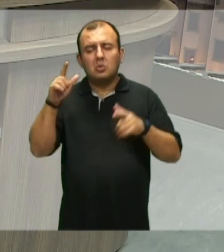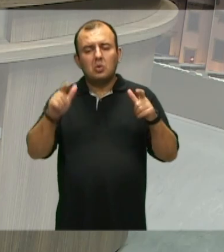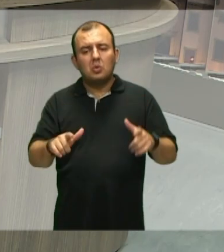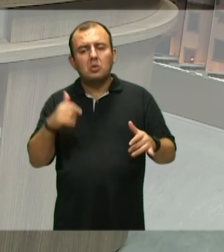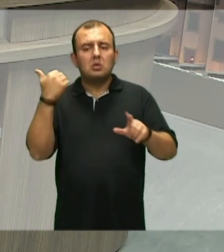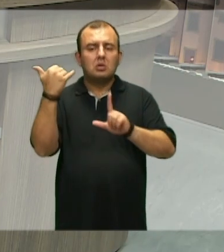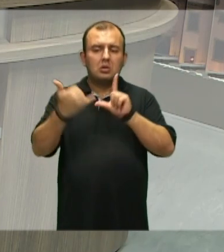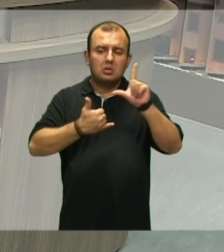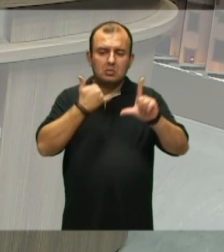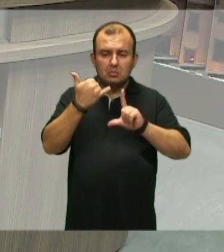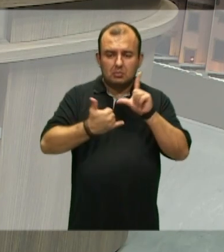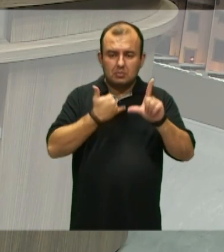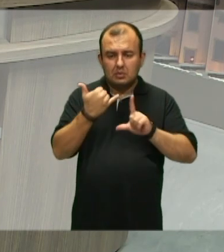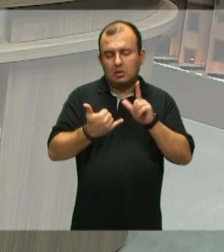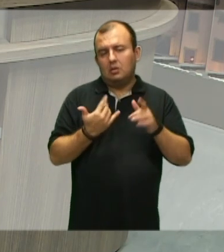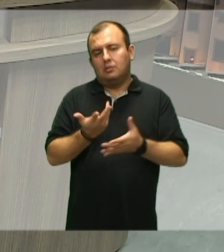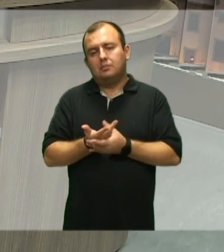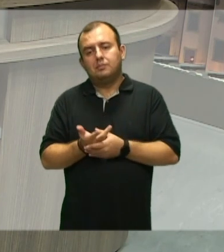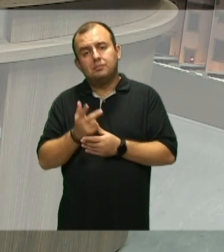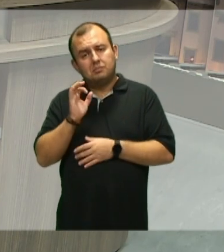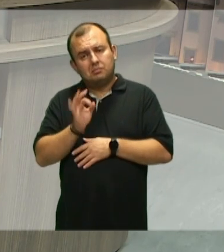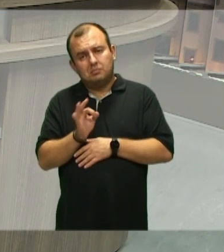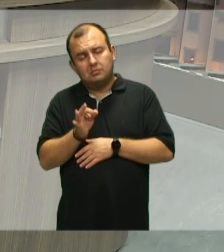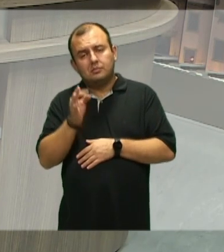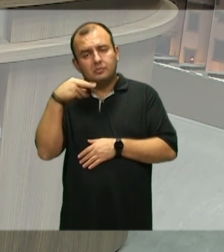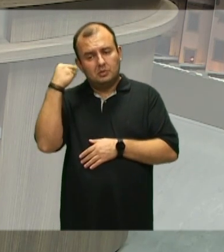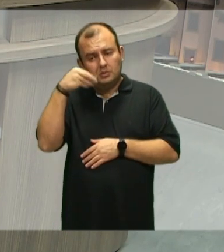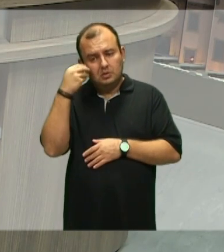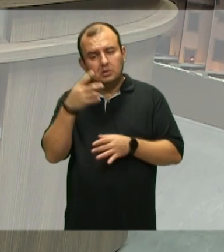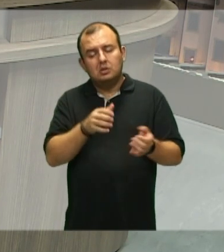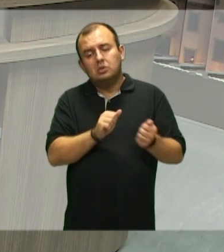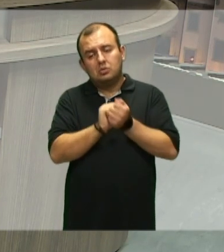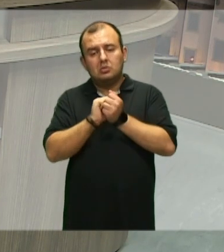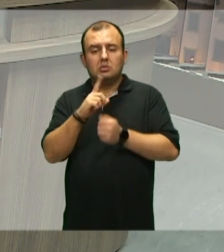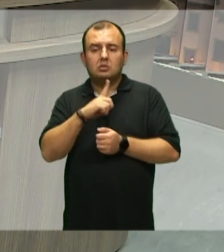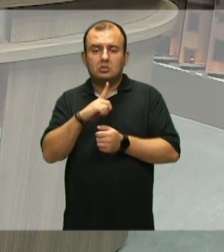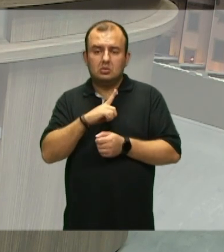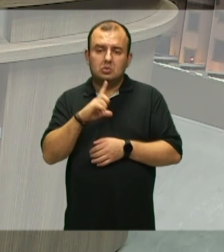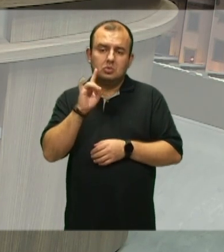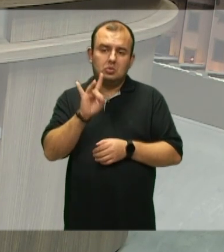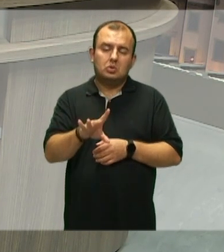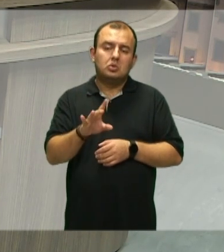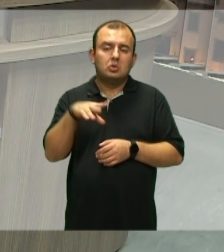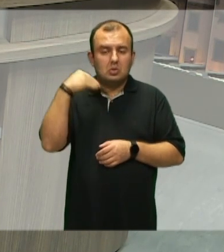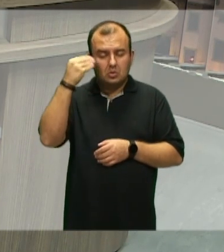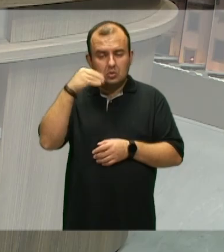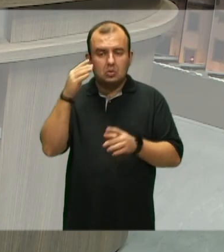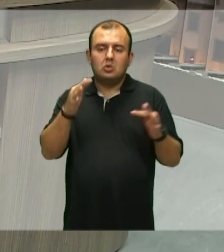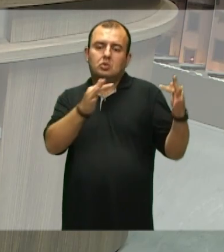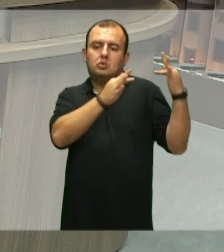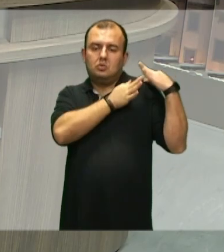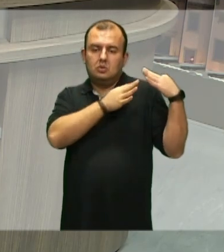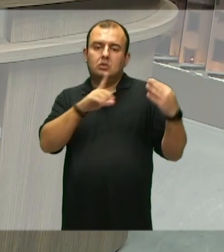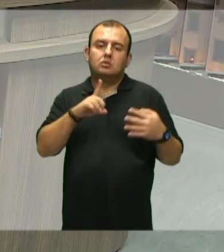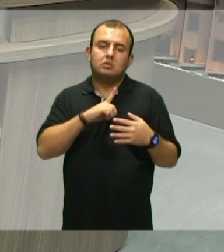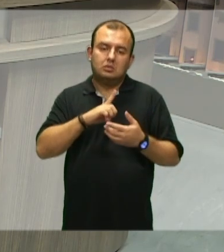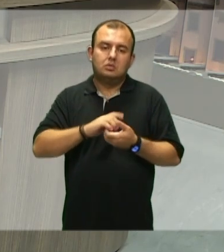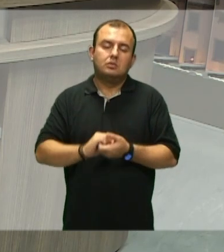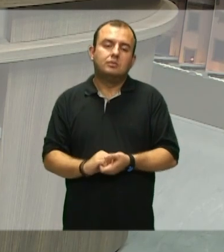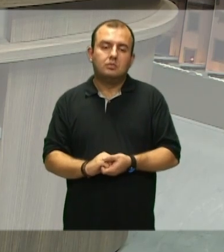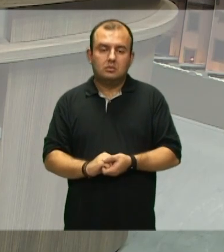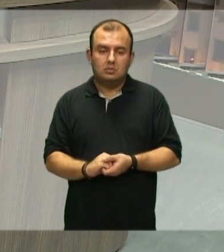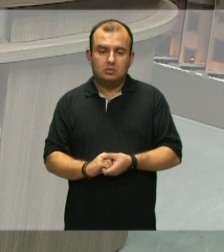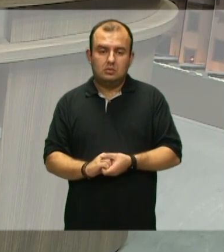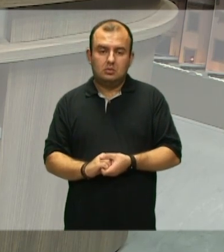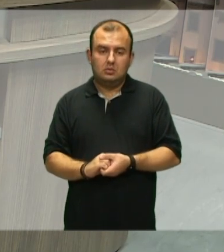ambiente lúdico, às vezes. Exatamente. E alguma coisa da experiência ela leva. Então, por si só, a experiência tem essa função, né?